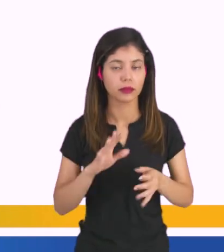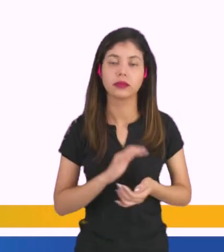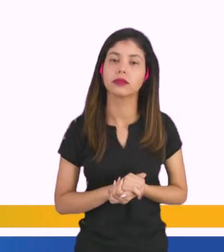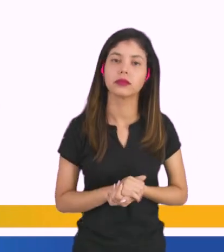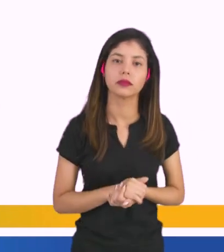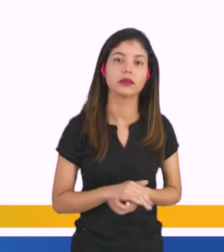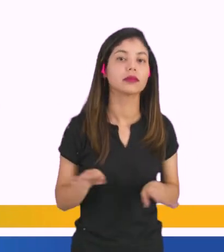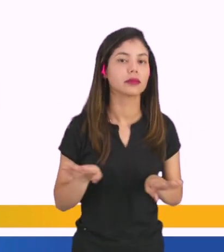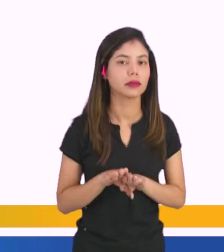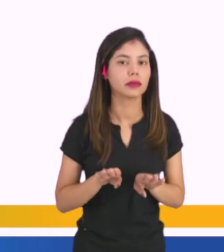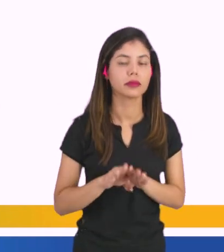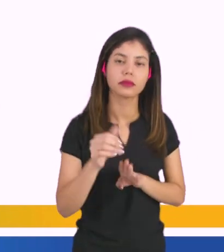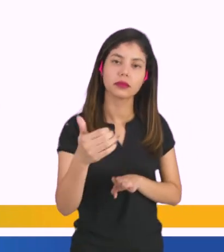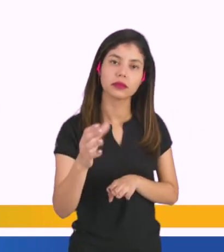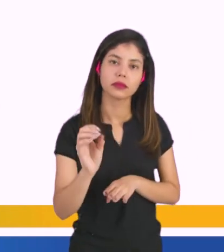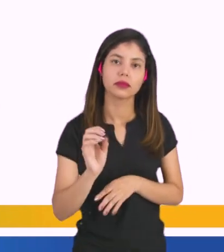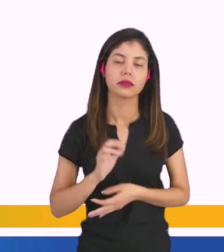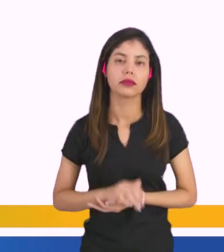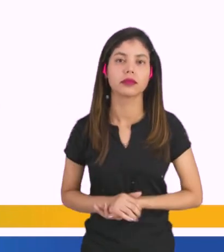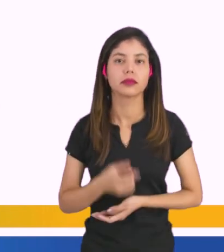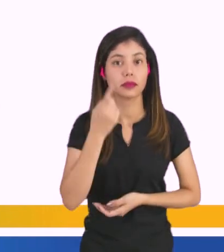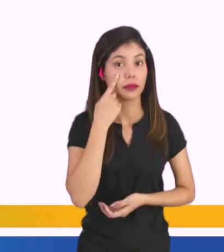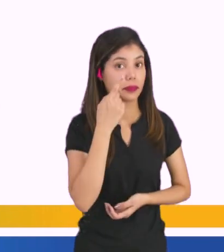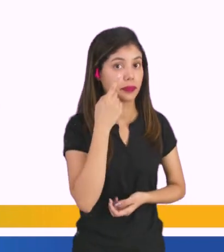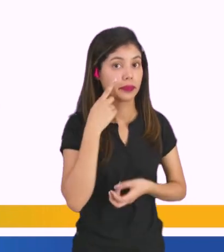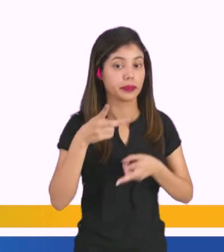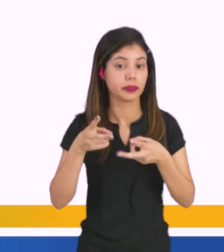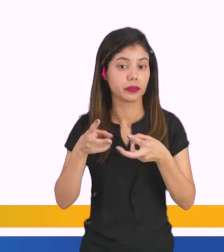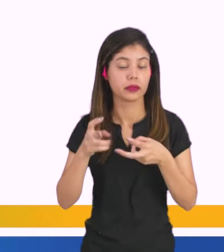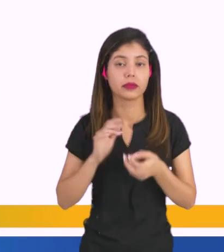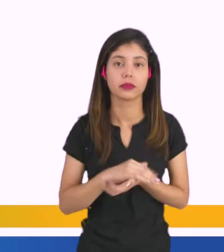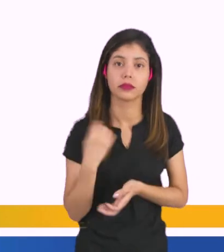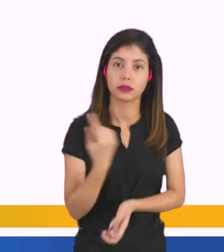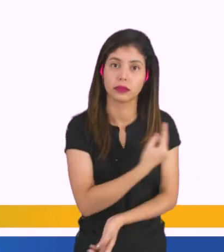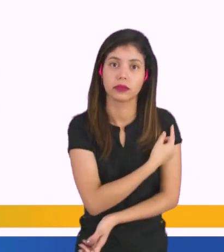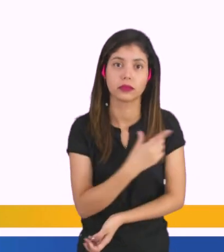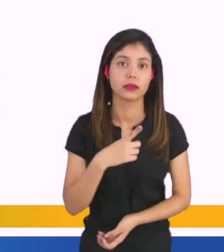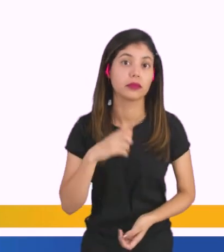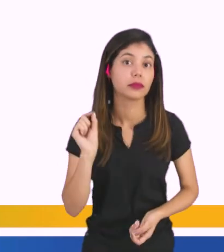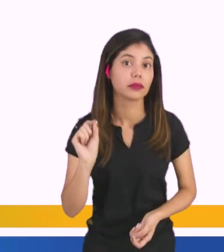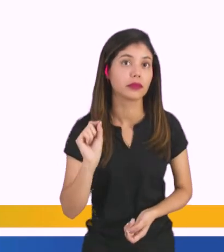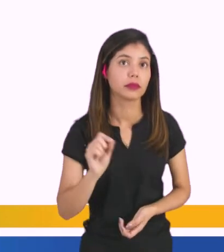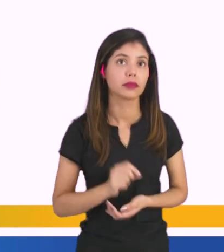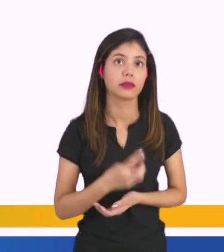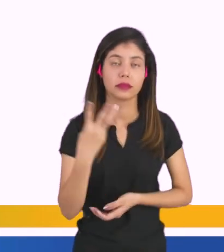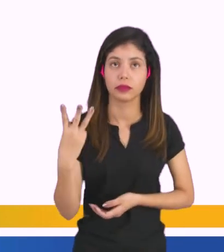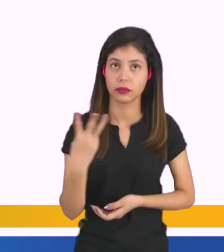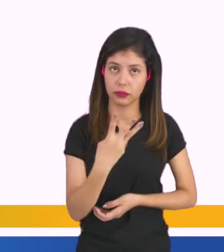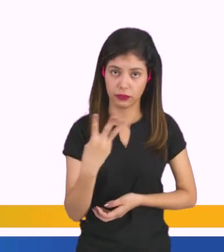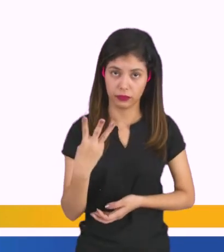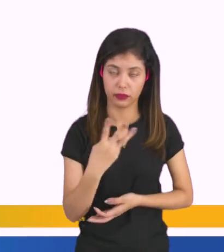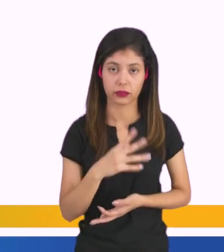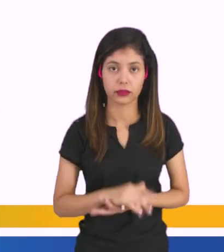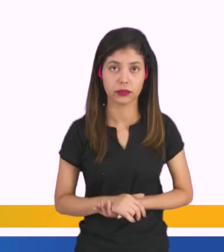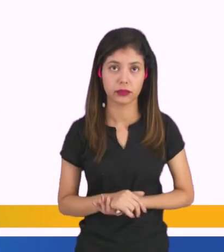última também. Observe-se que nós temos aí 3